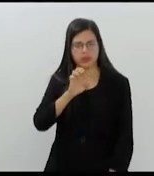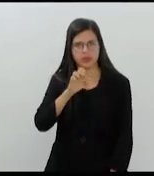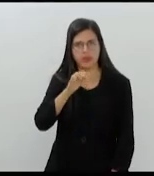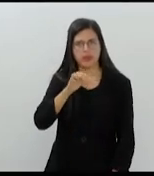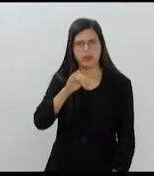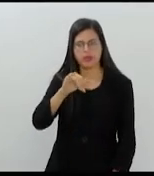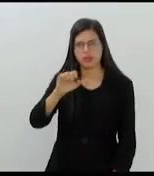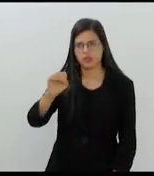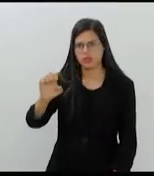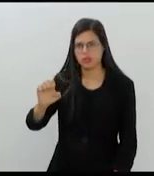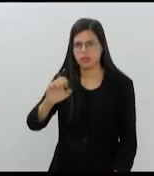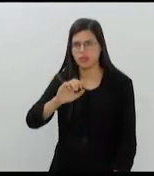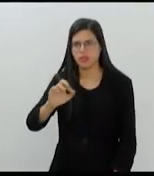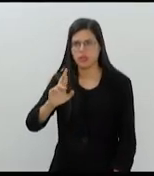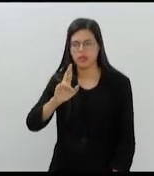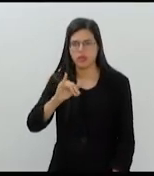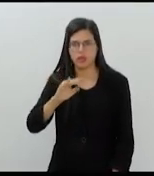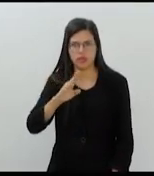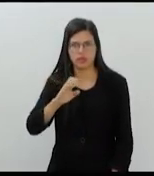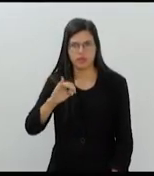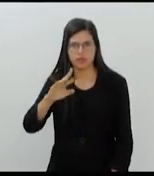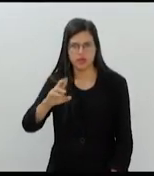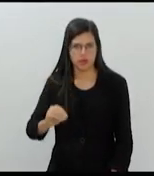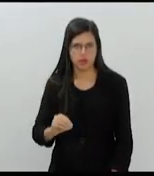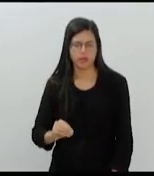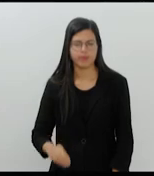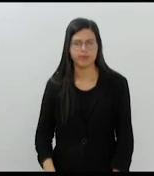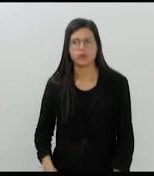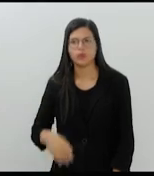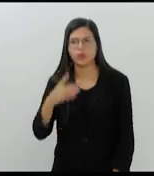E aí, o deputado Amorim